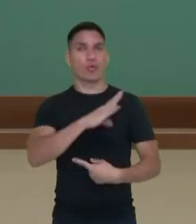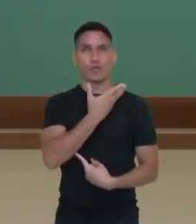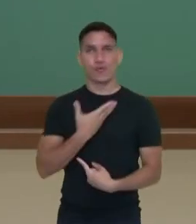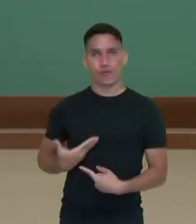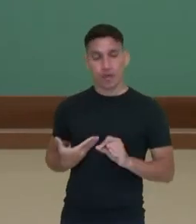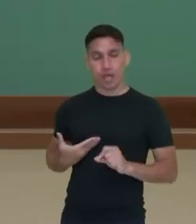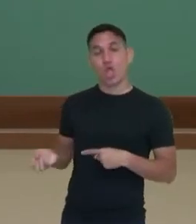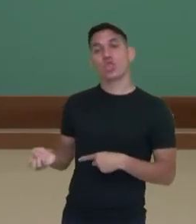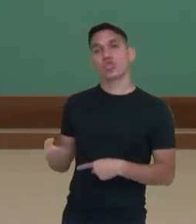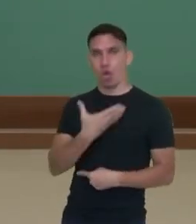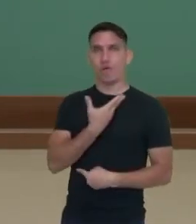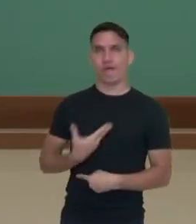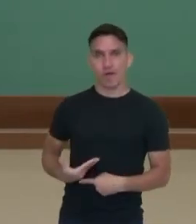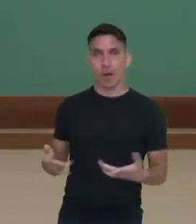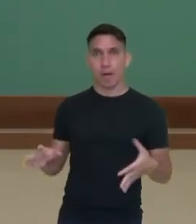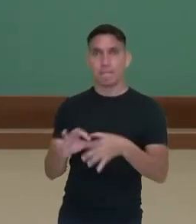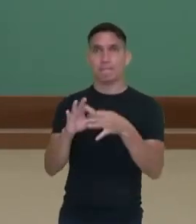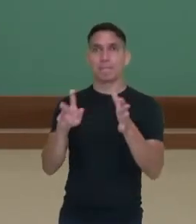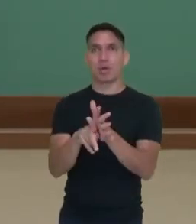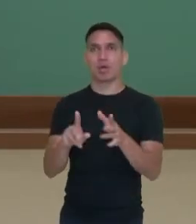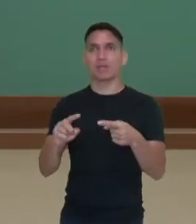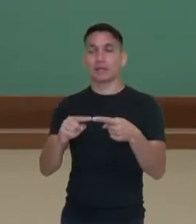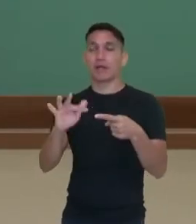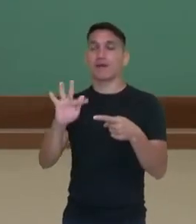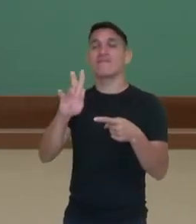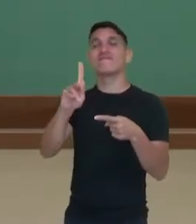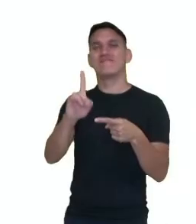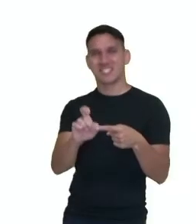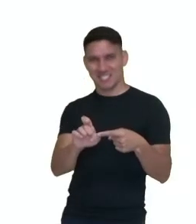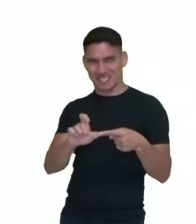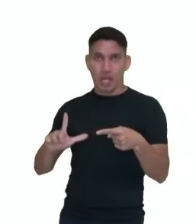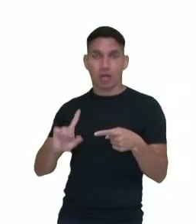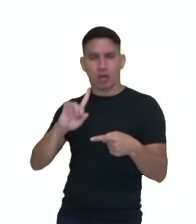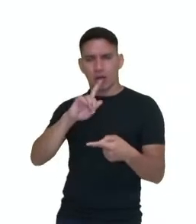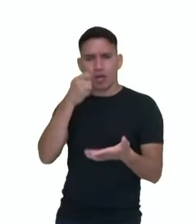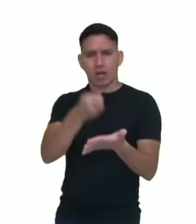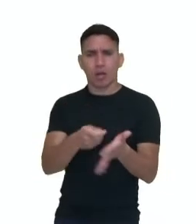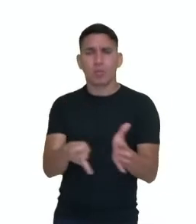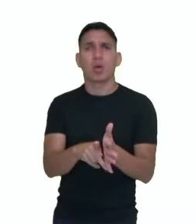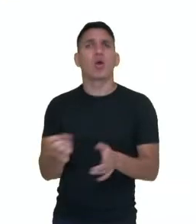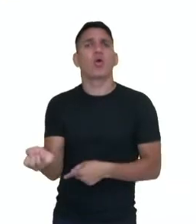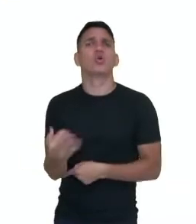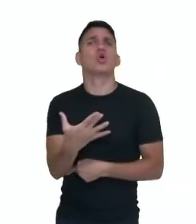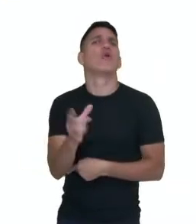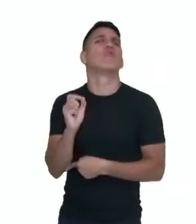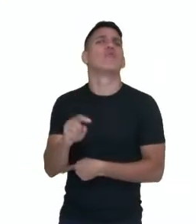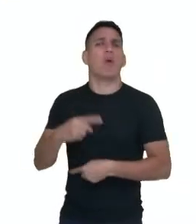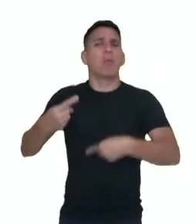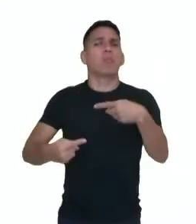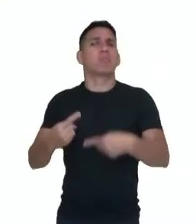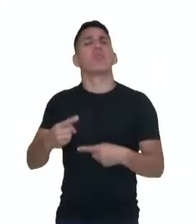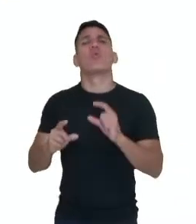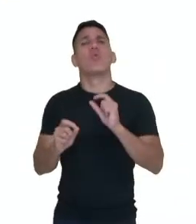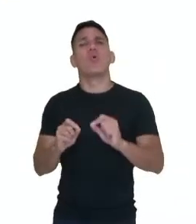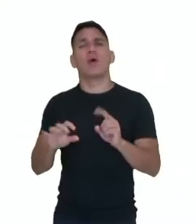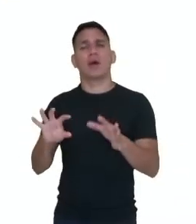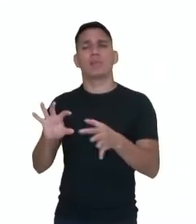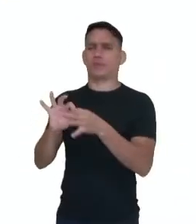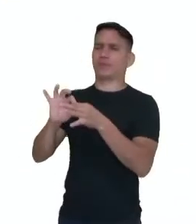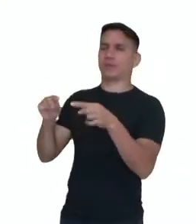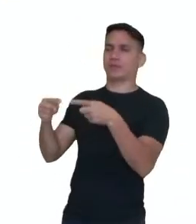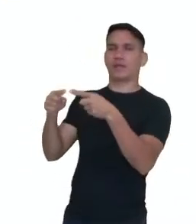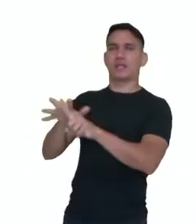novo governo, agora liderado por Fidel Castro, implantou uma série de políticas muito associadas ao